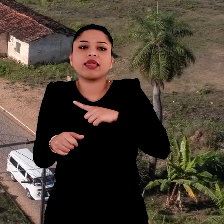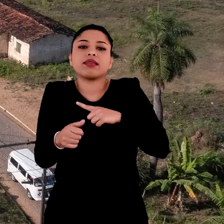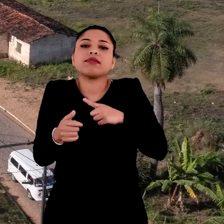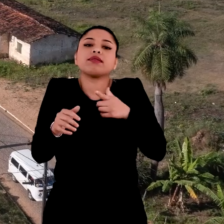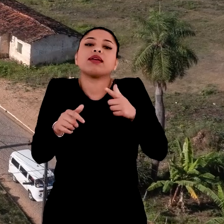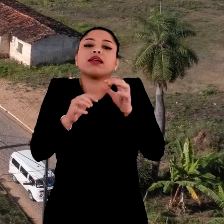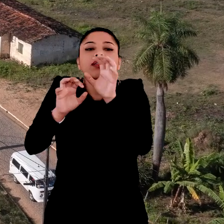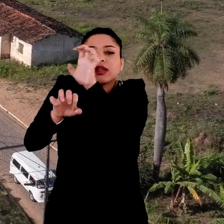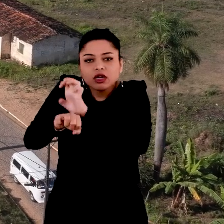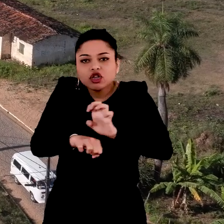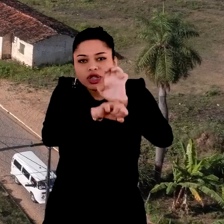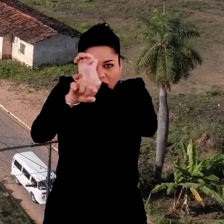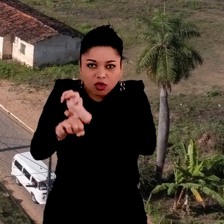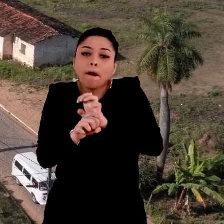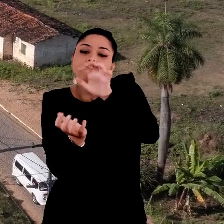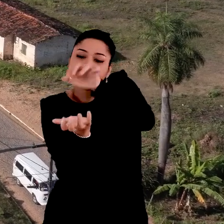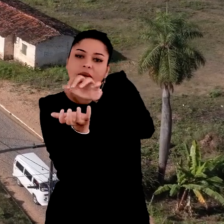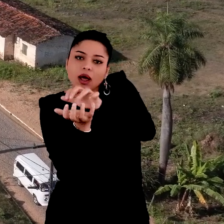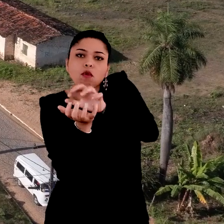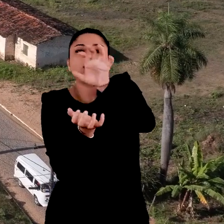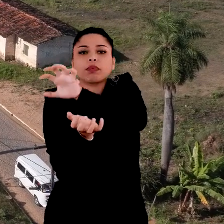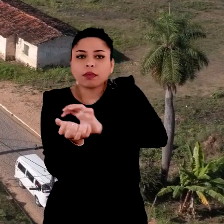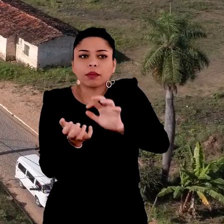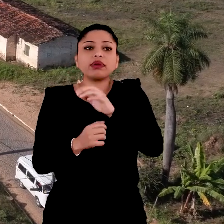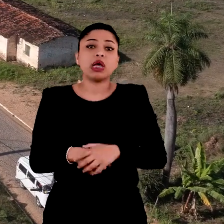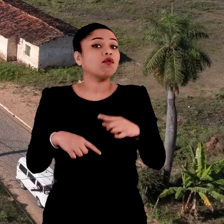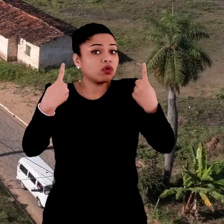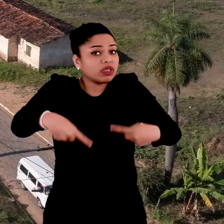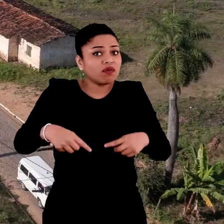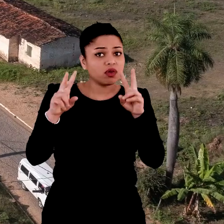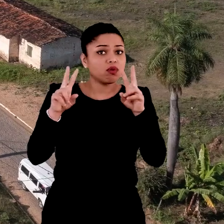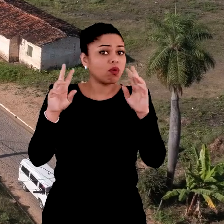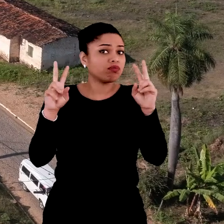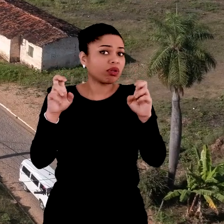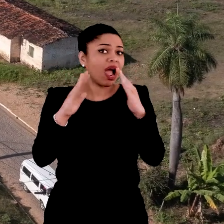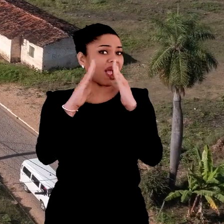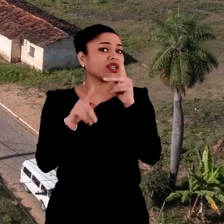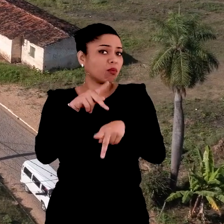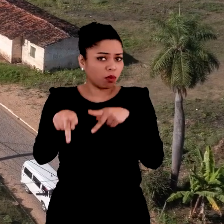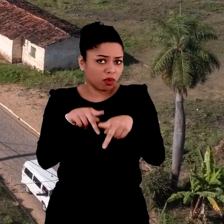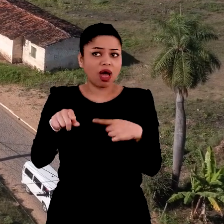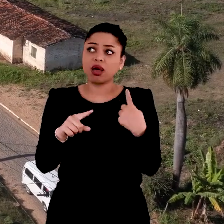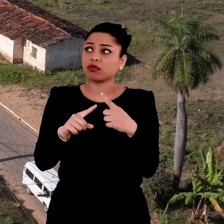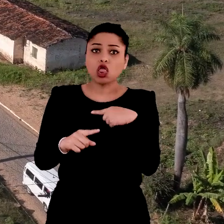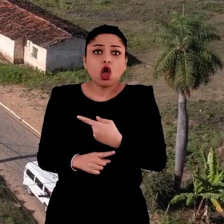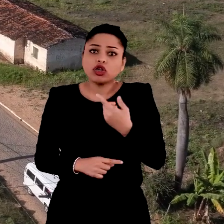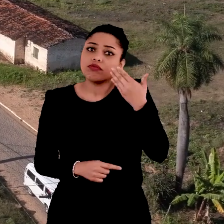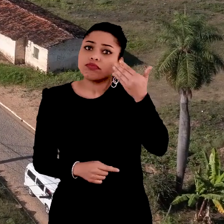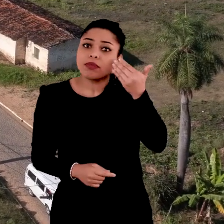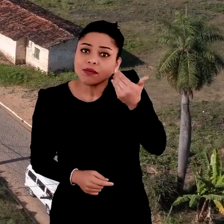desafio no que se refere à mão de obra e às condicionantes limitantes no que se refere ao custo. E com isso a gente